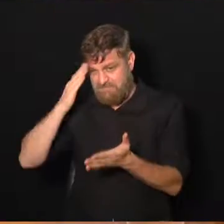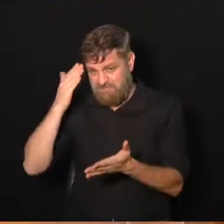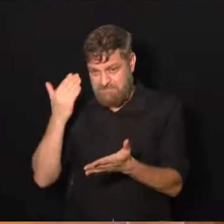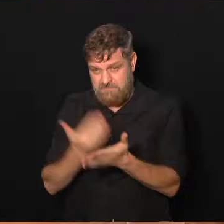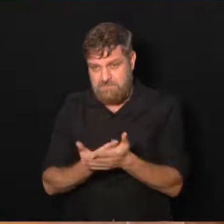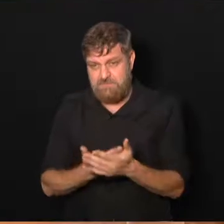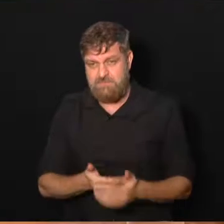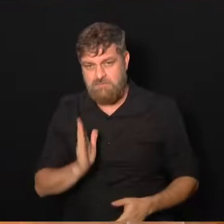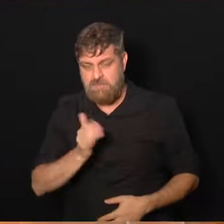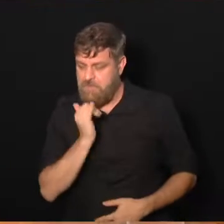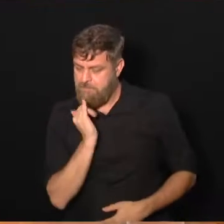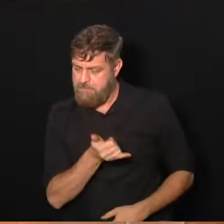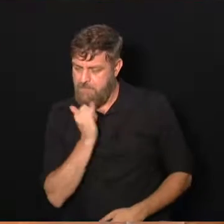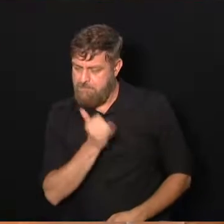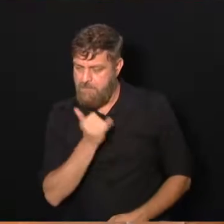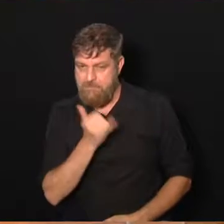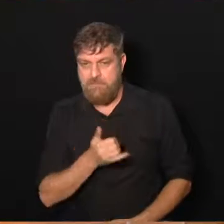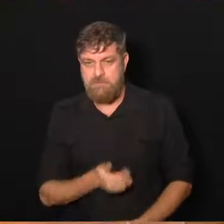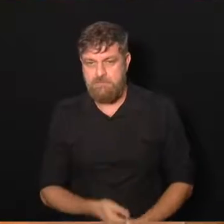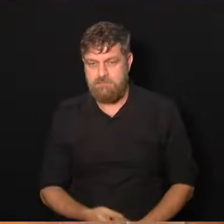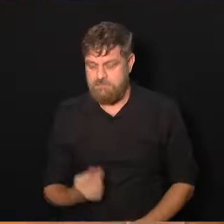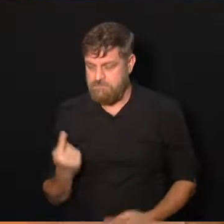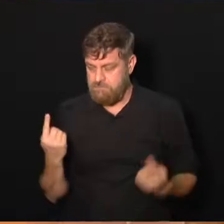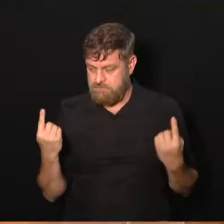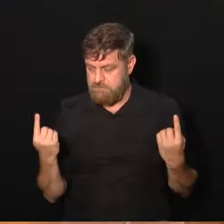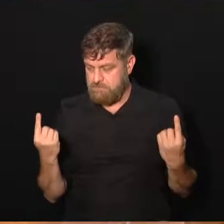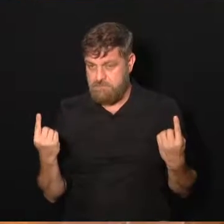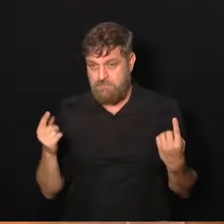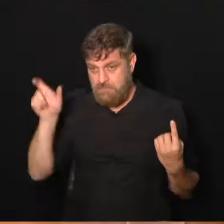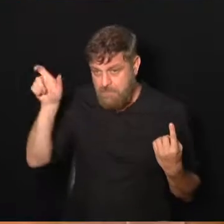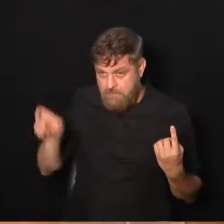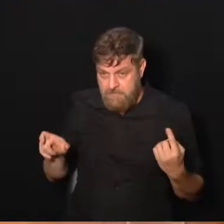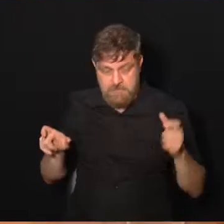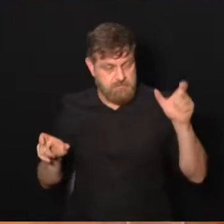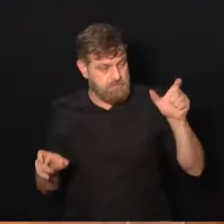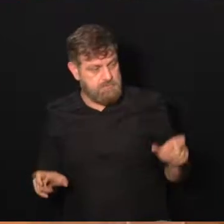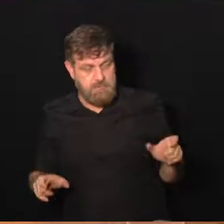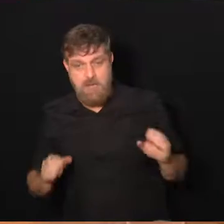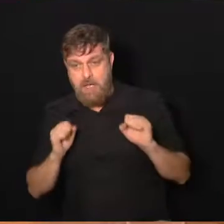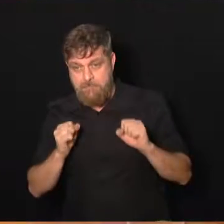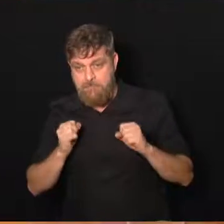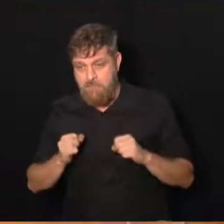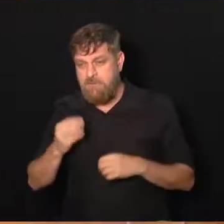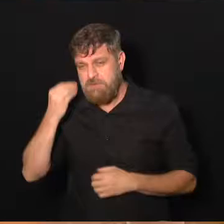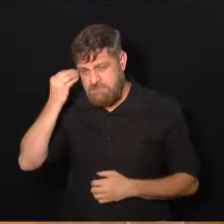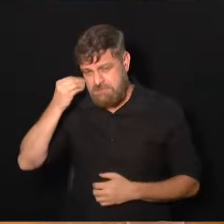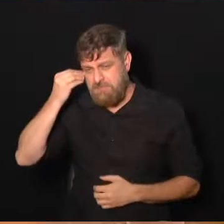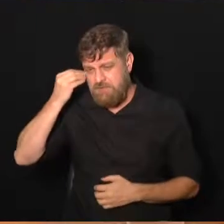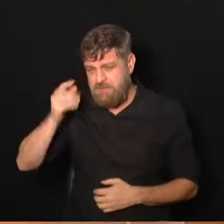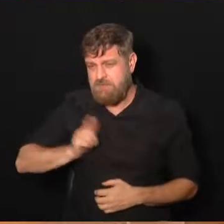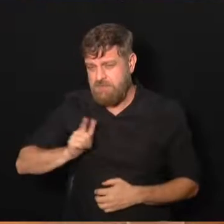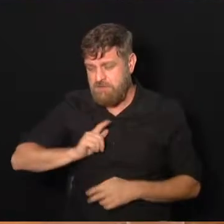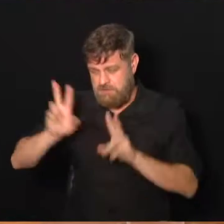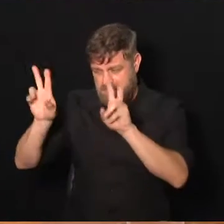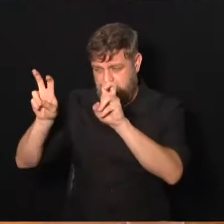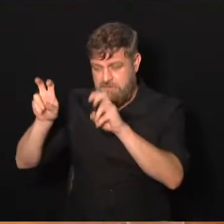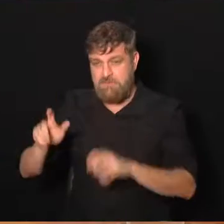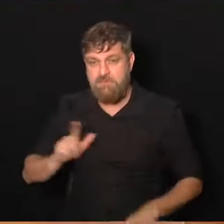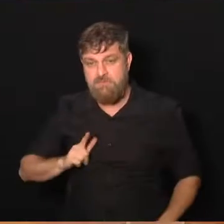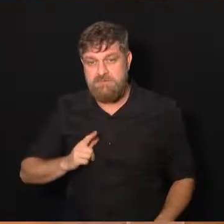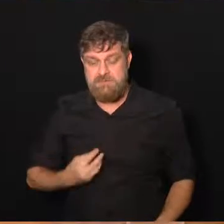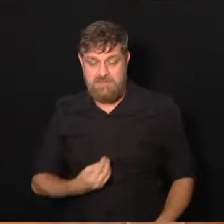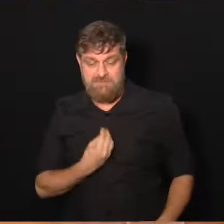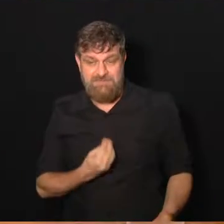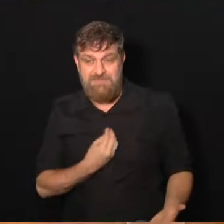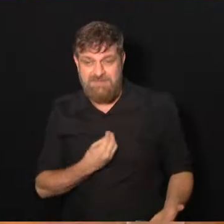foi falado aqui, vocês, como umas pessoas que podem falar com muita propriedade em relação a isso daí e vivem no dia a